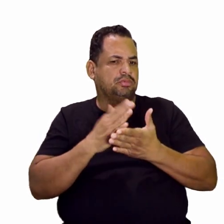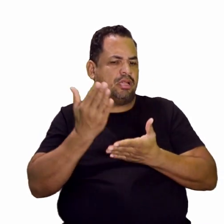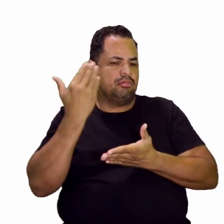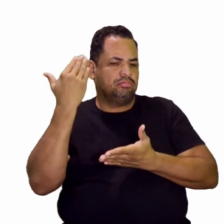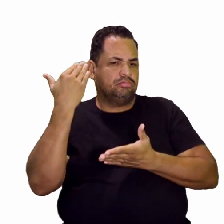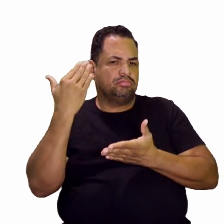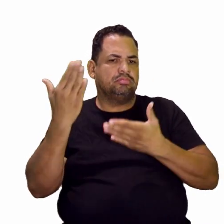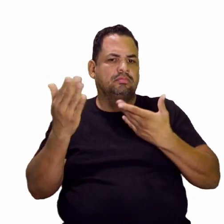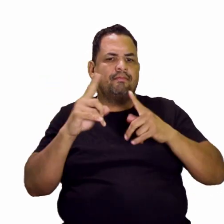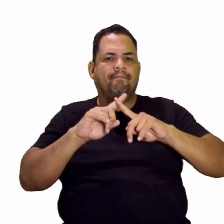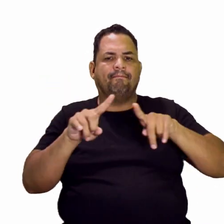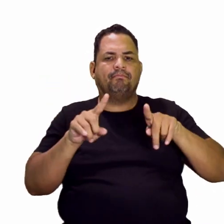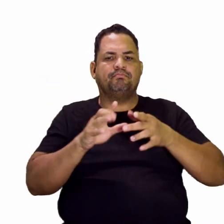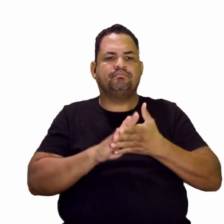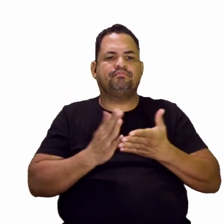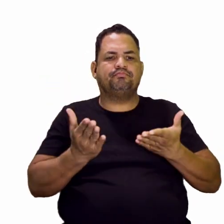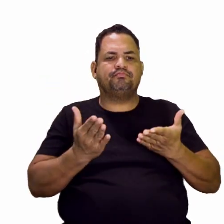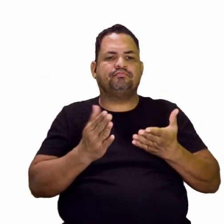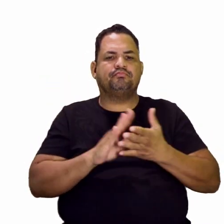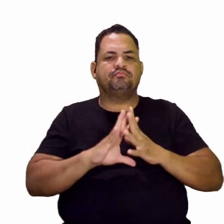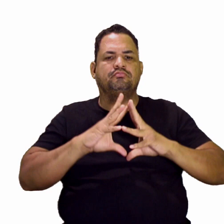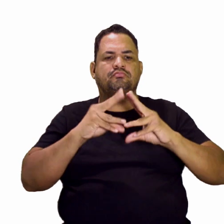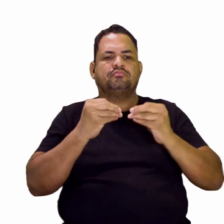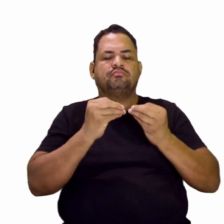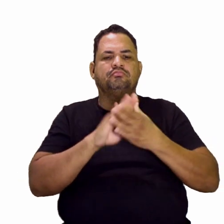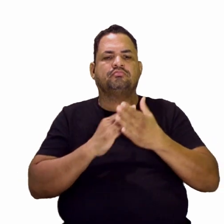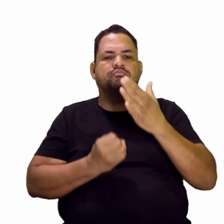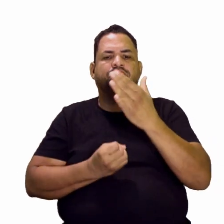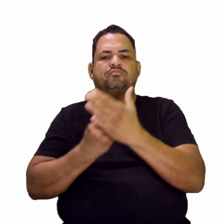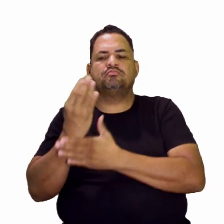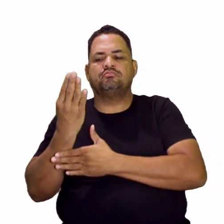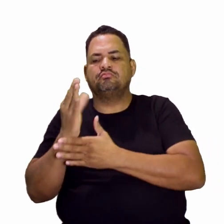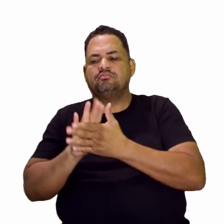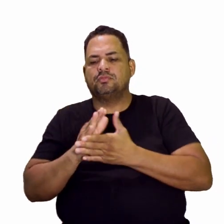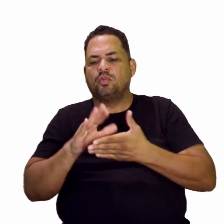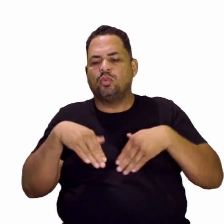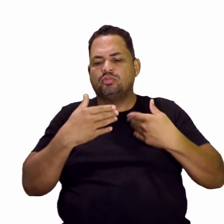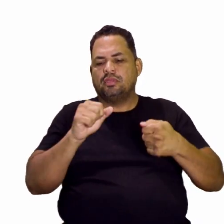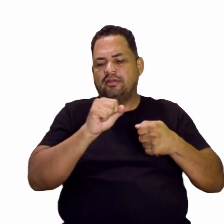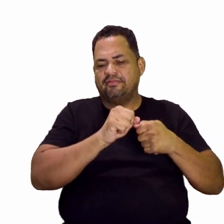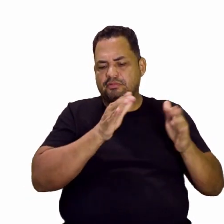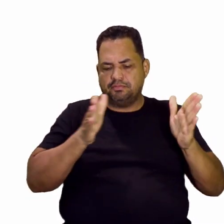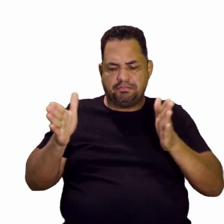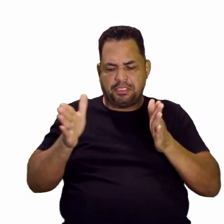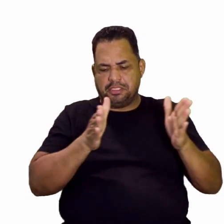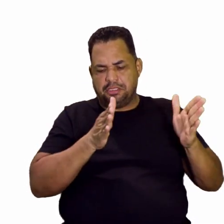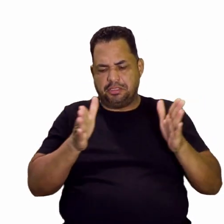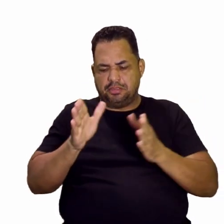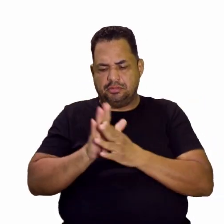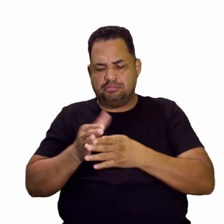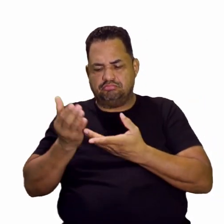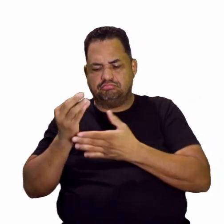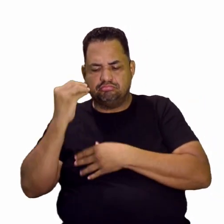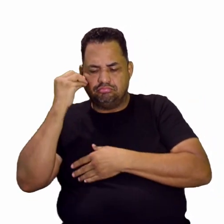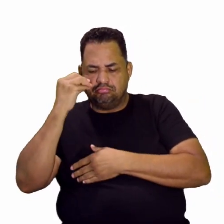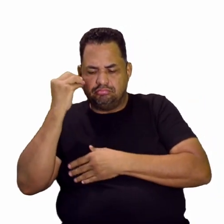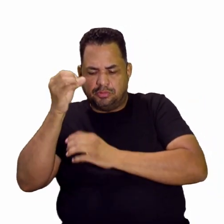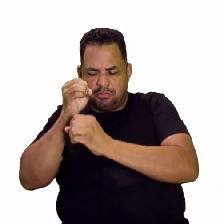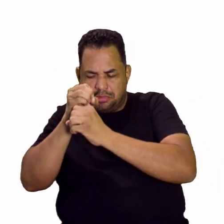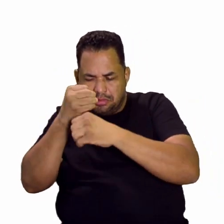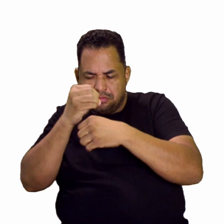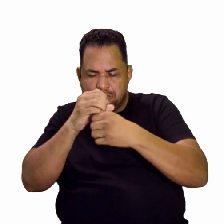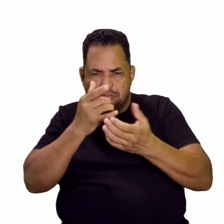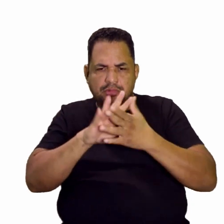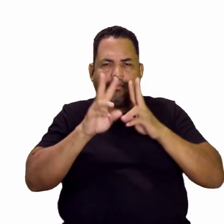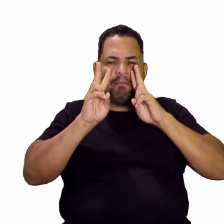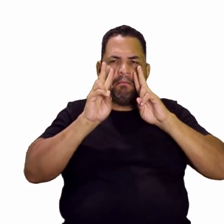levantada no início, mas também todas as que surgiram durante as experiências e até mesmo